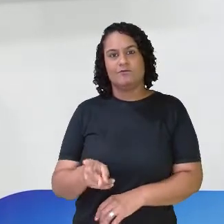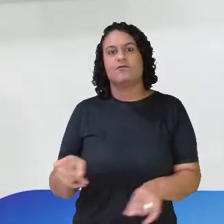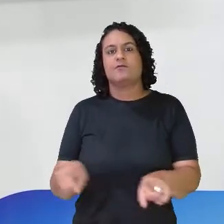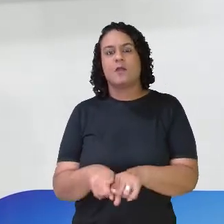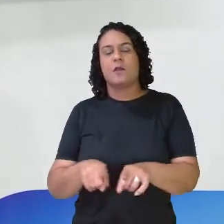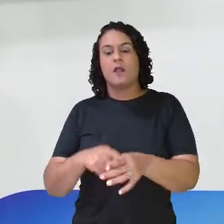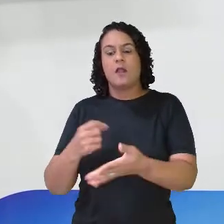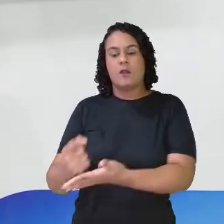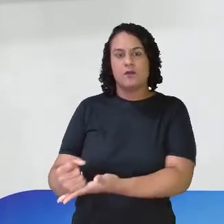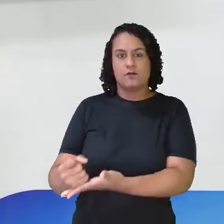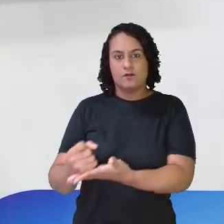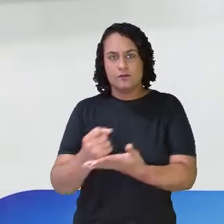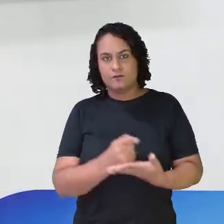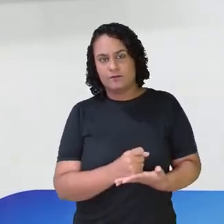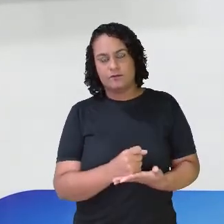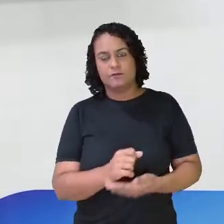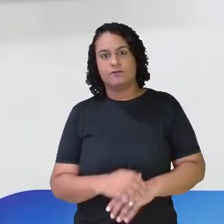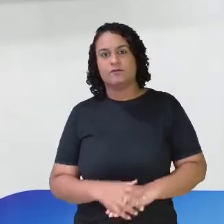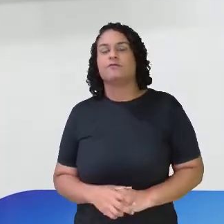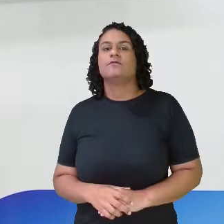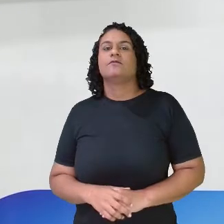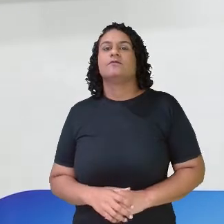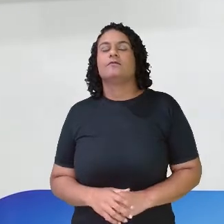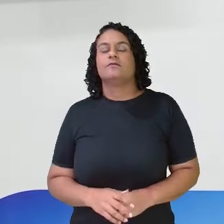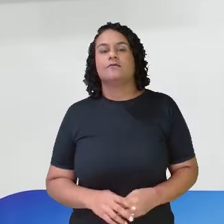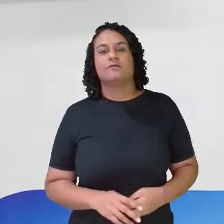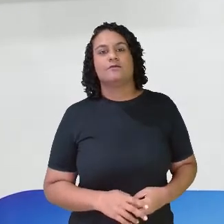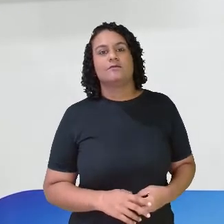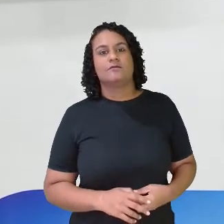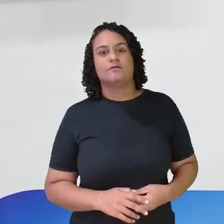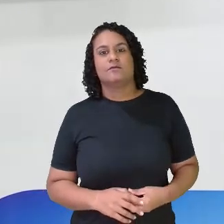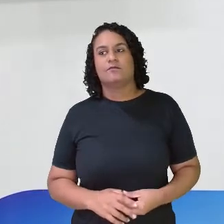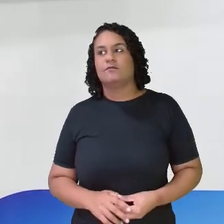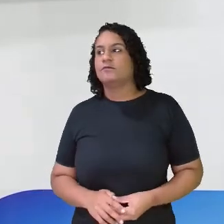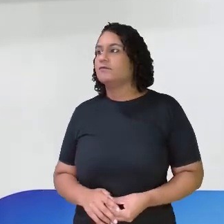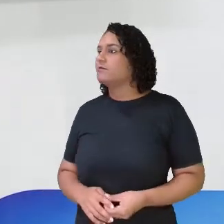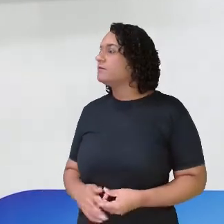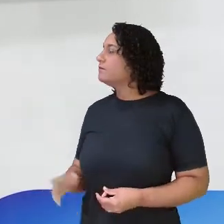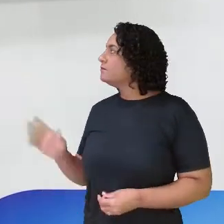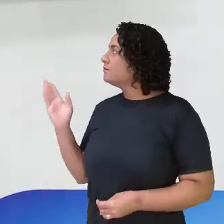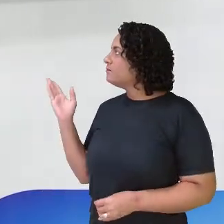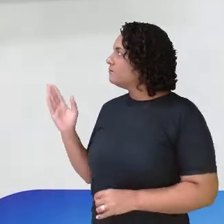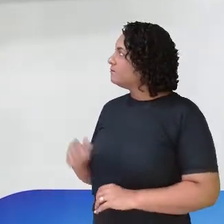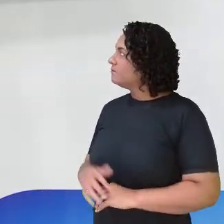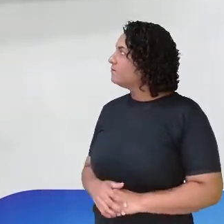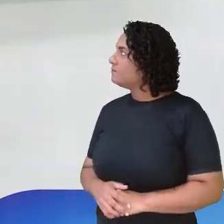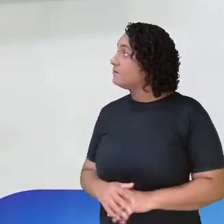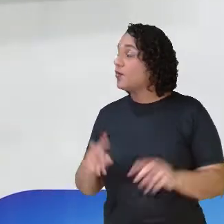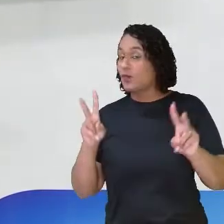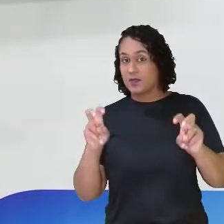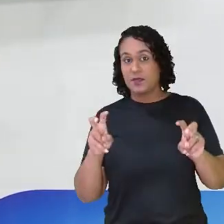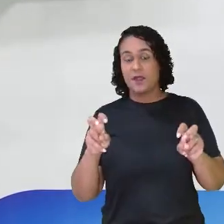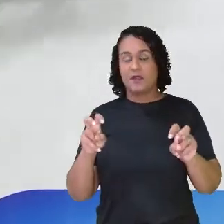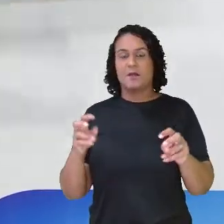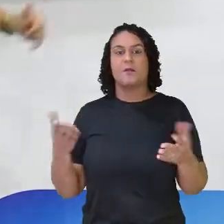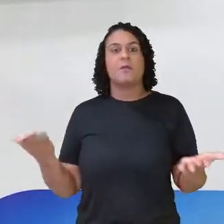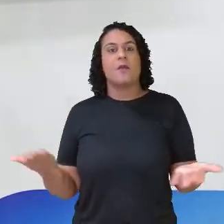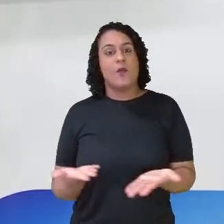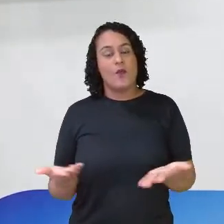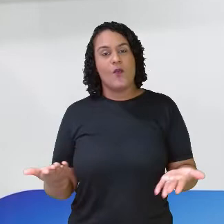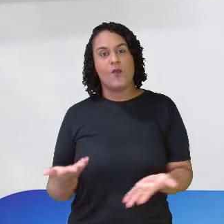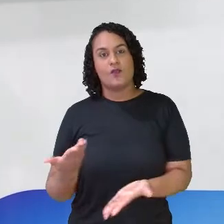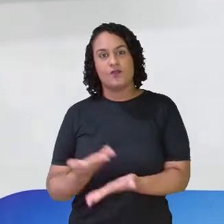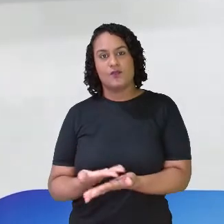nos ajuda, né? Vamos embora. Figuras planas e espaciais. Aí a gente já vem aqui com